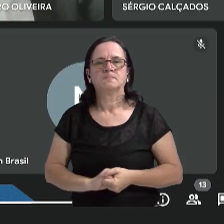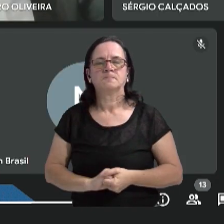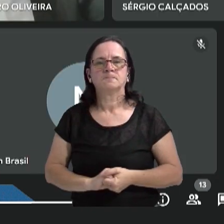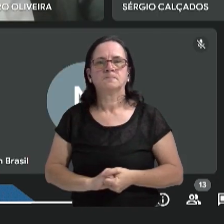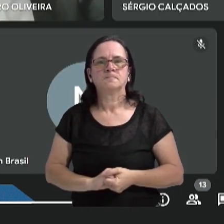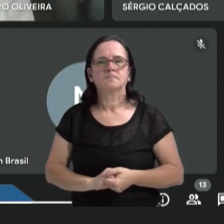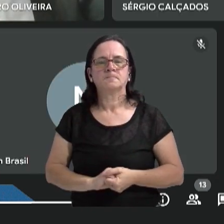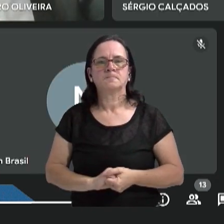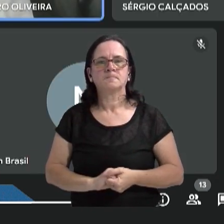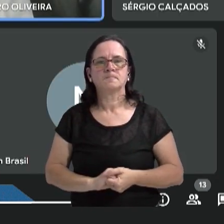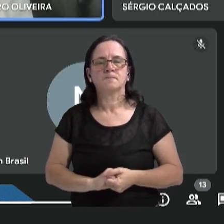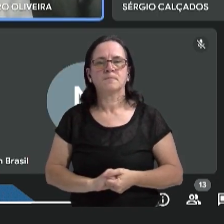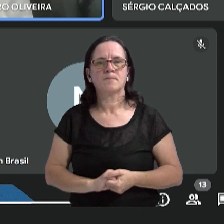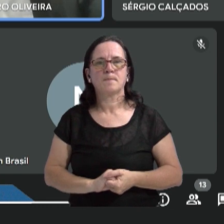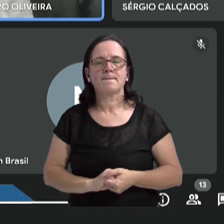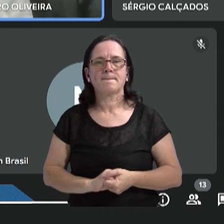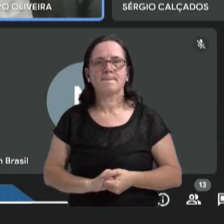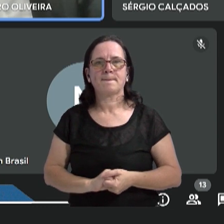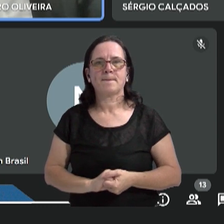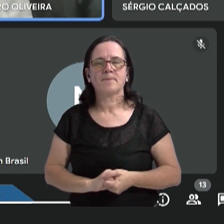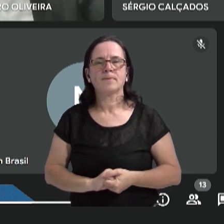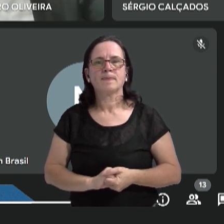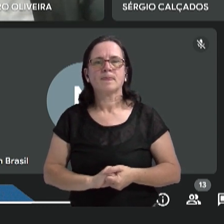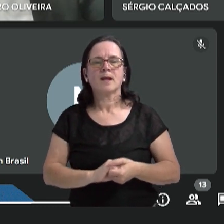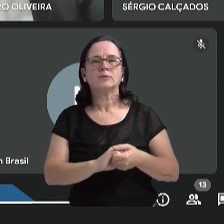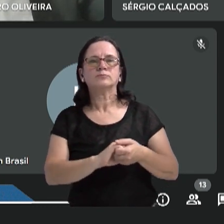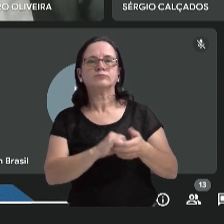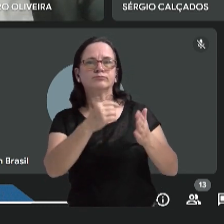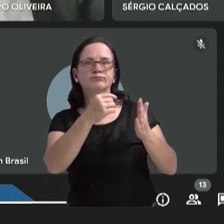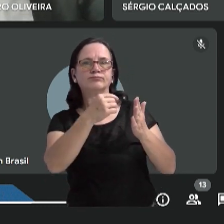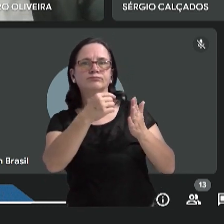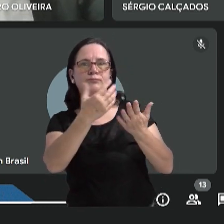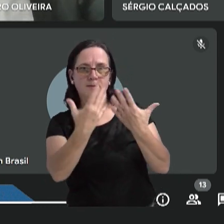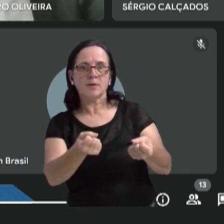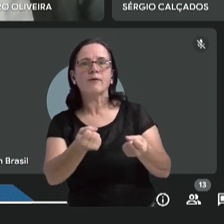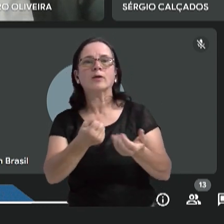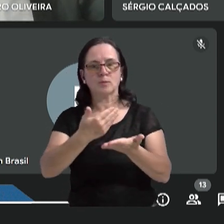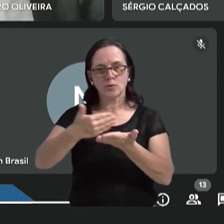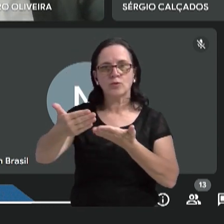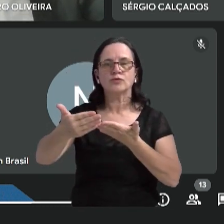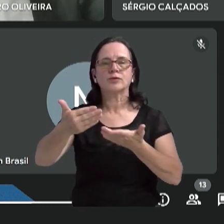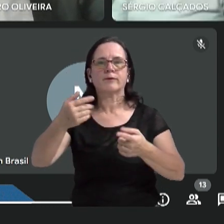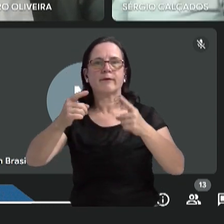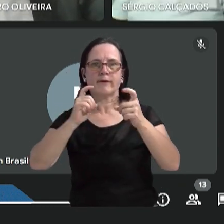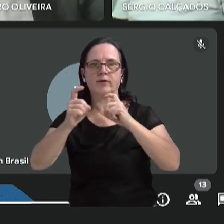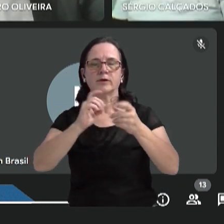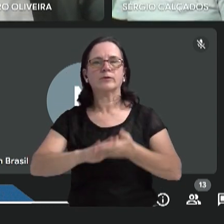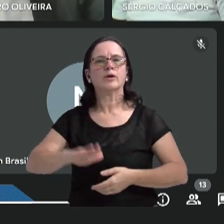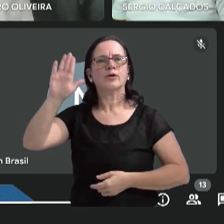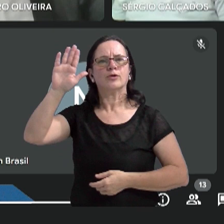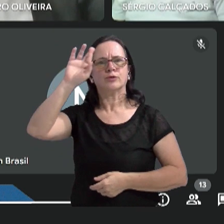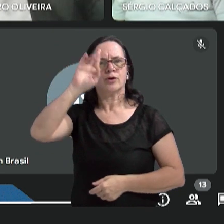foi direto à ordem do dia e o veto integral ao projeto de lei que dispõe sobre o reconhecimento da